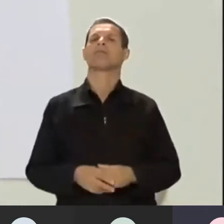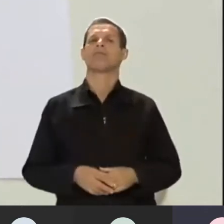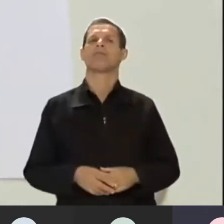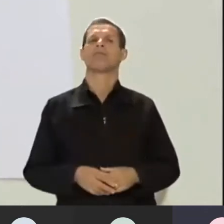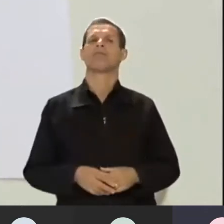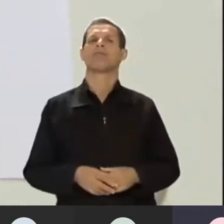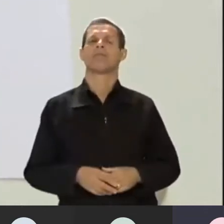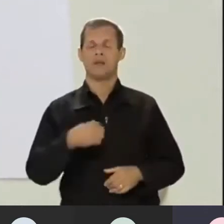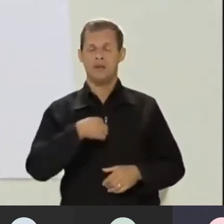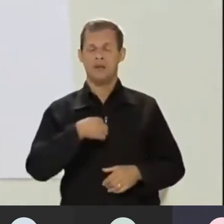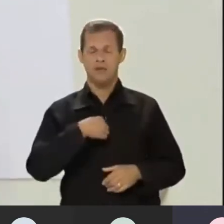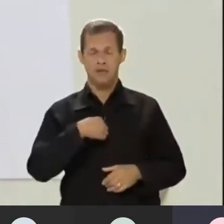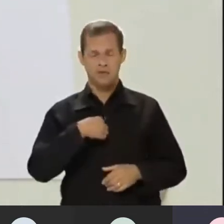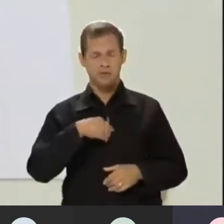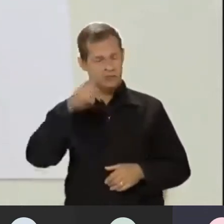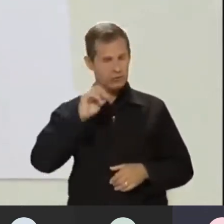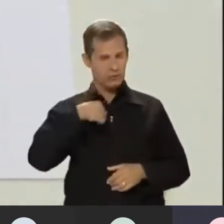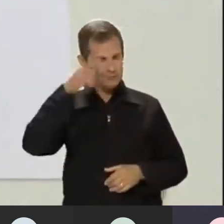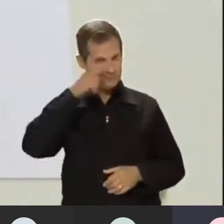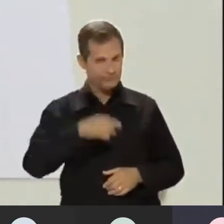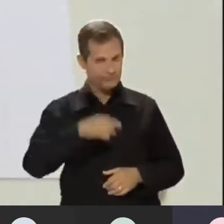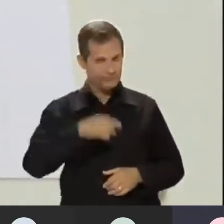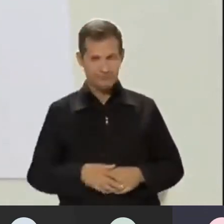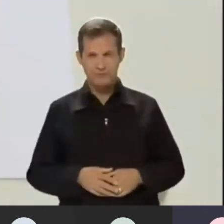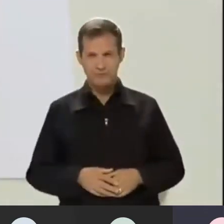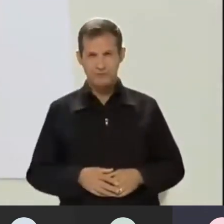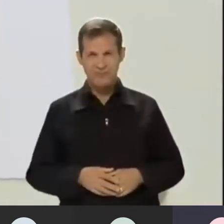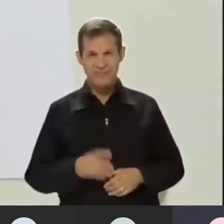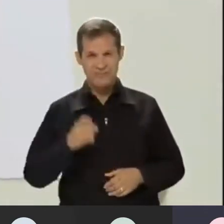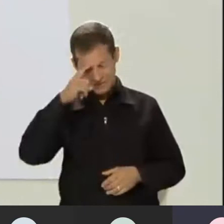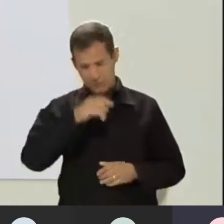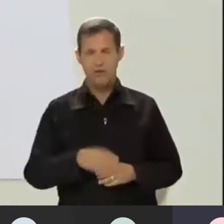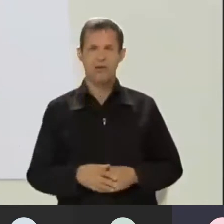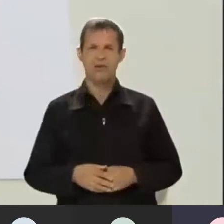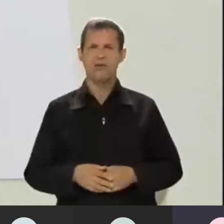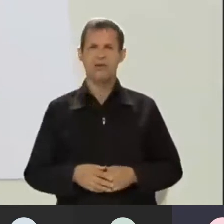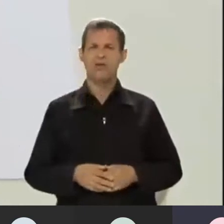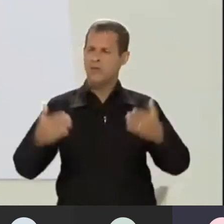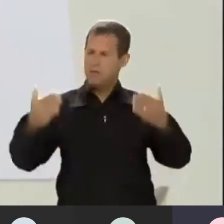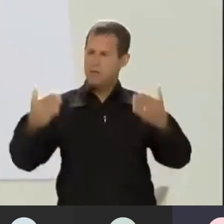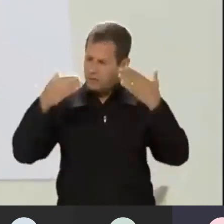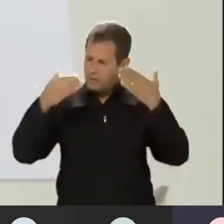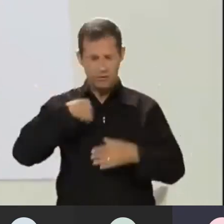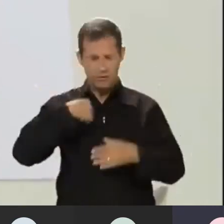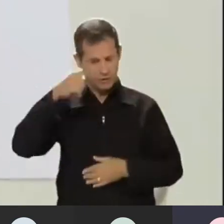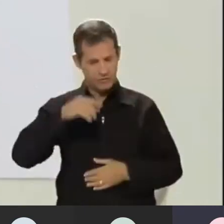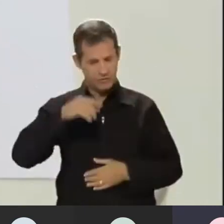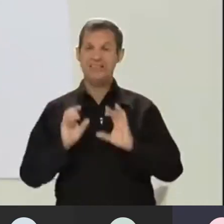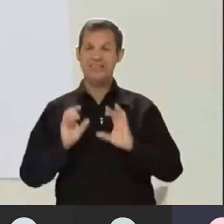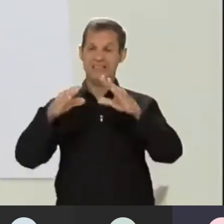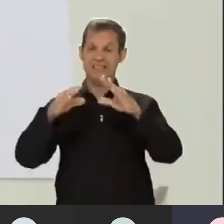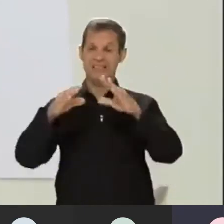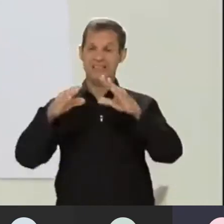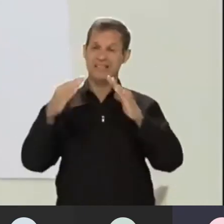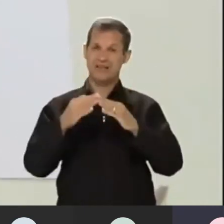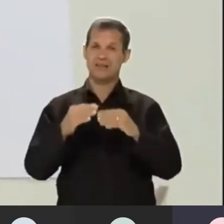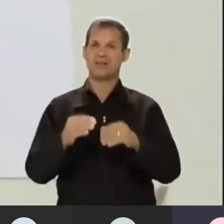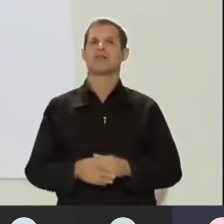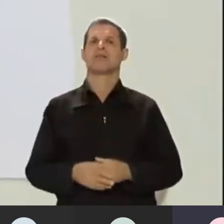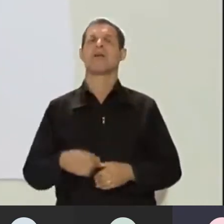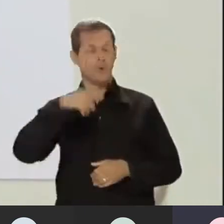aí eu vou conseguir o quê? Eu vou conseguir retardar, vou conseguir dificultar que o calor que eu obtive saia para a